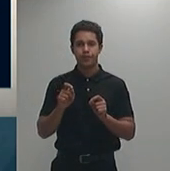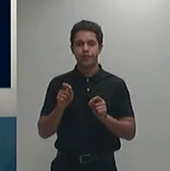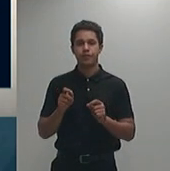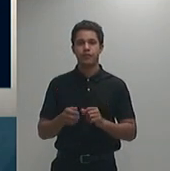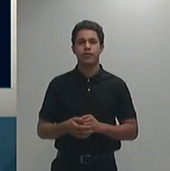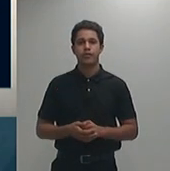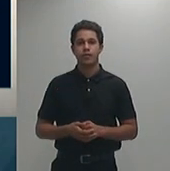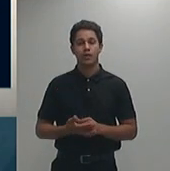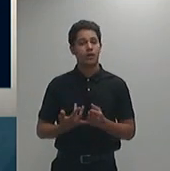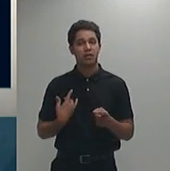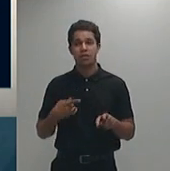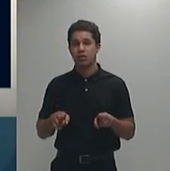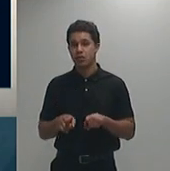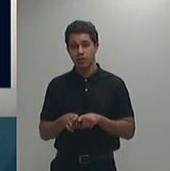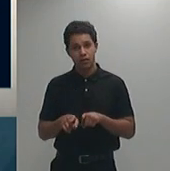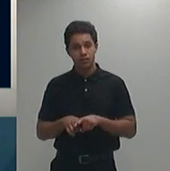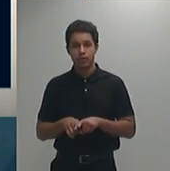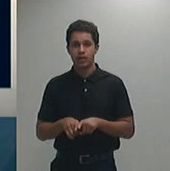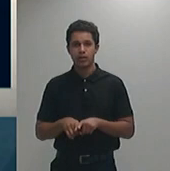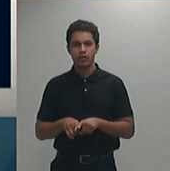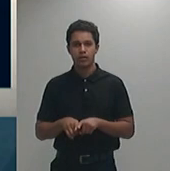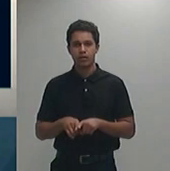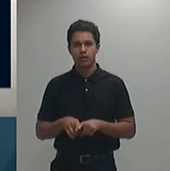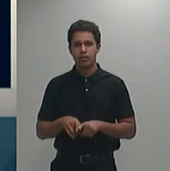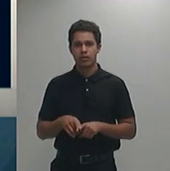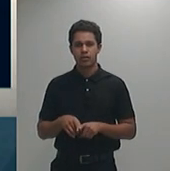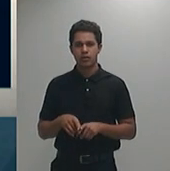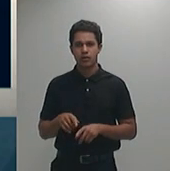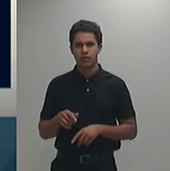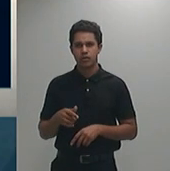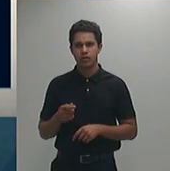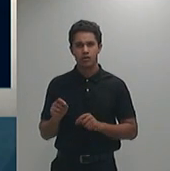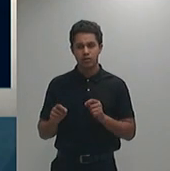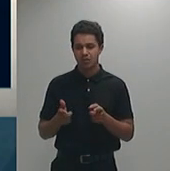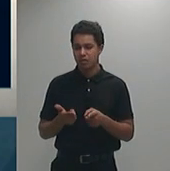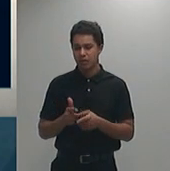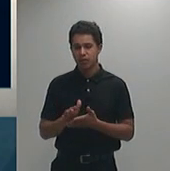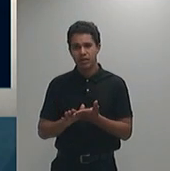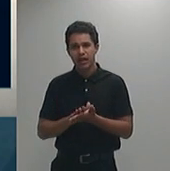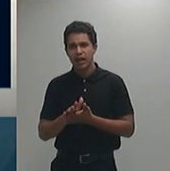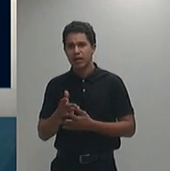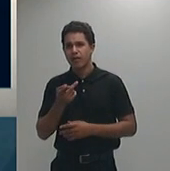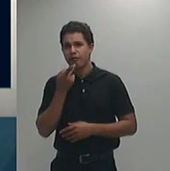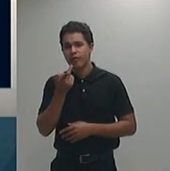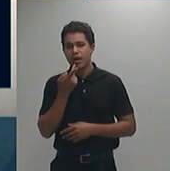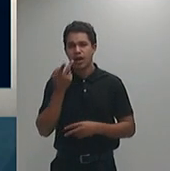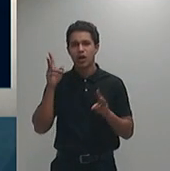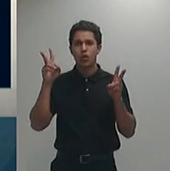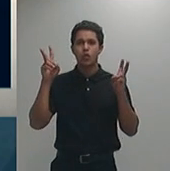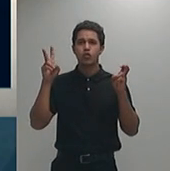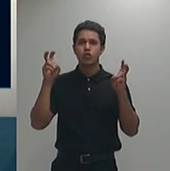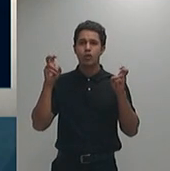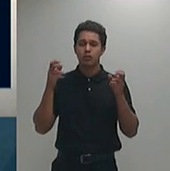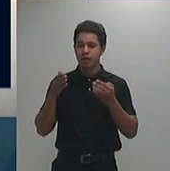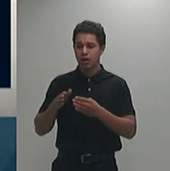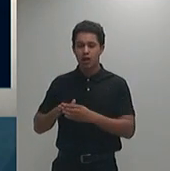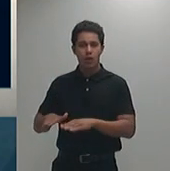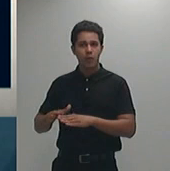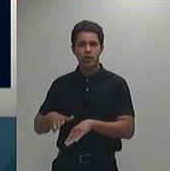também não se não ele se fala não há que se falar em litisconsórcio passivo necessário